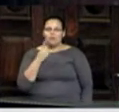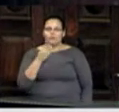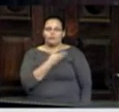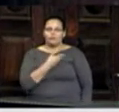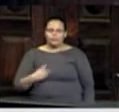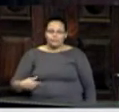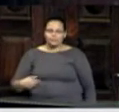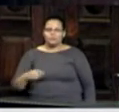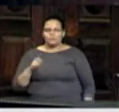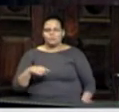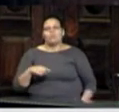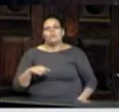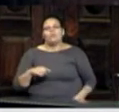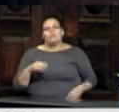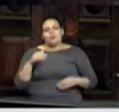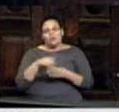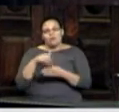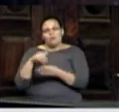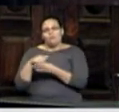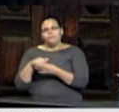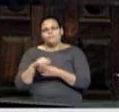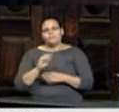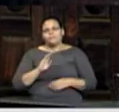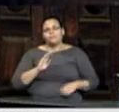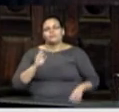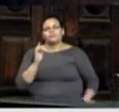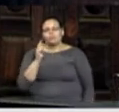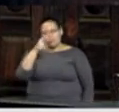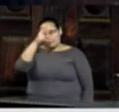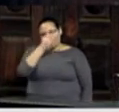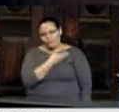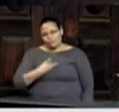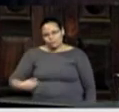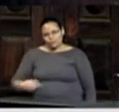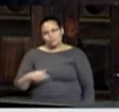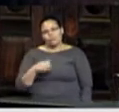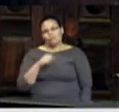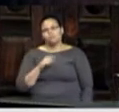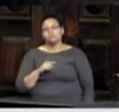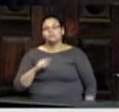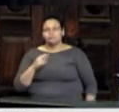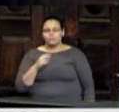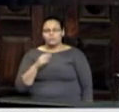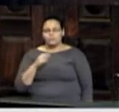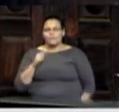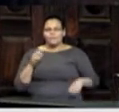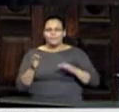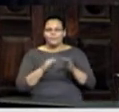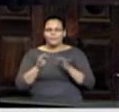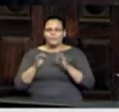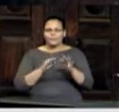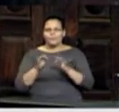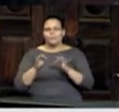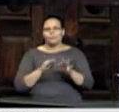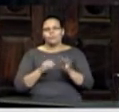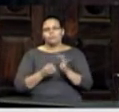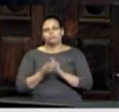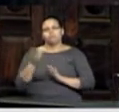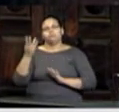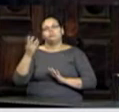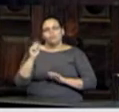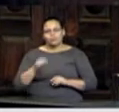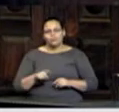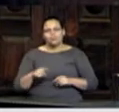seus eleitos vereadores da República. A República da Lapa, senhores e senhoras, preparou alguns gatilhos